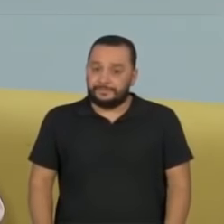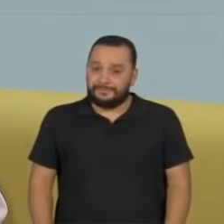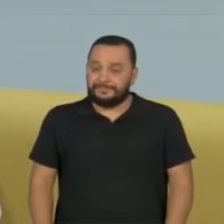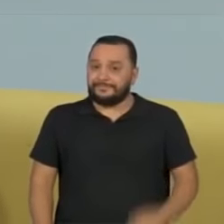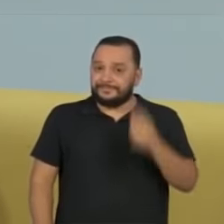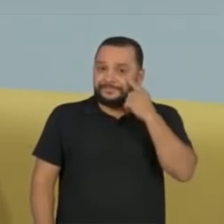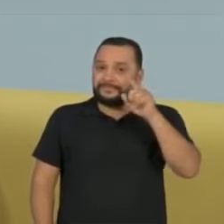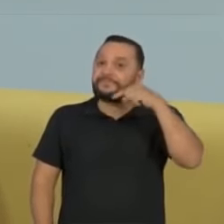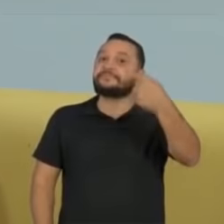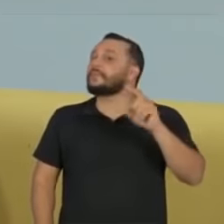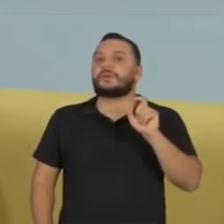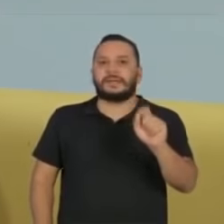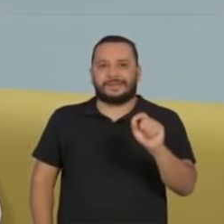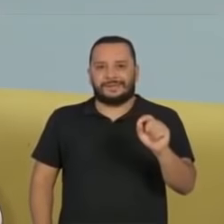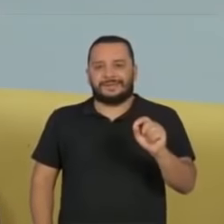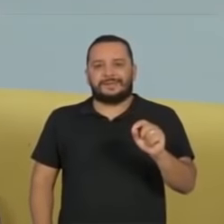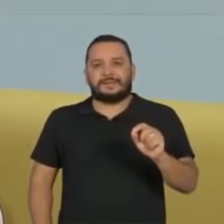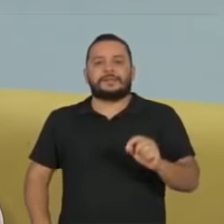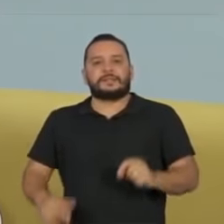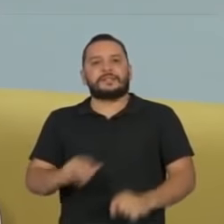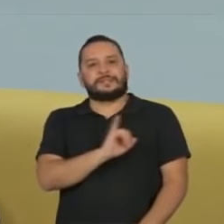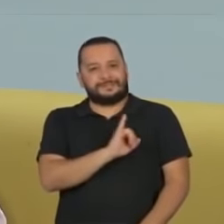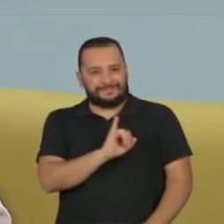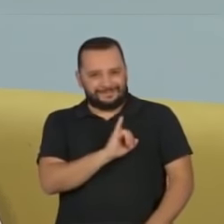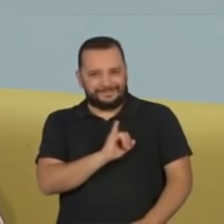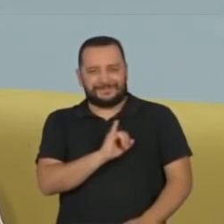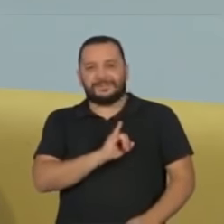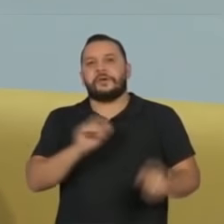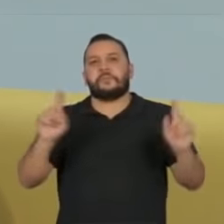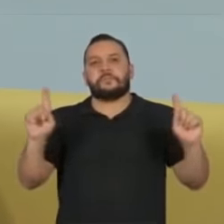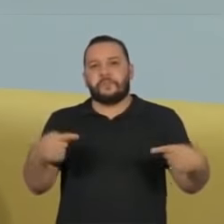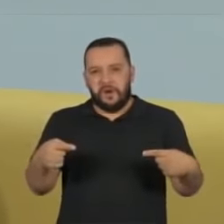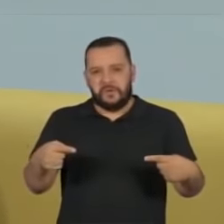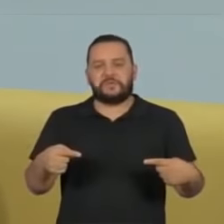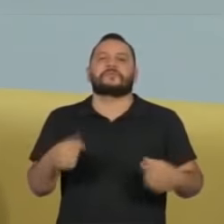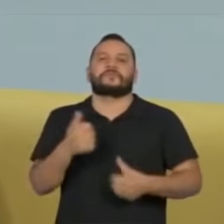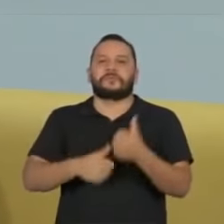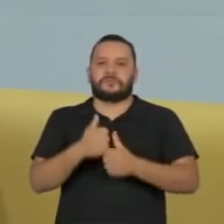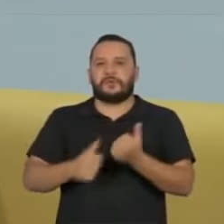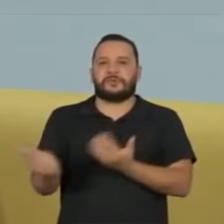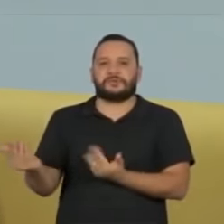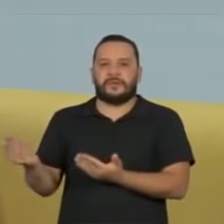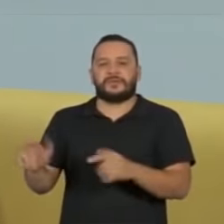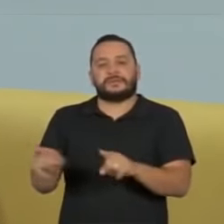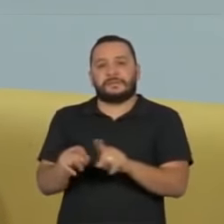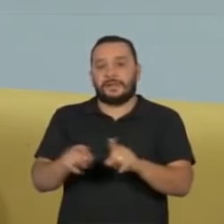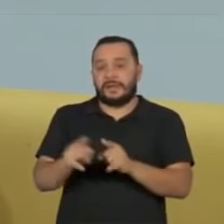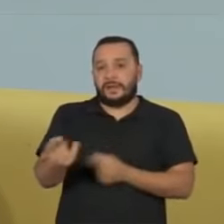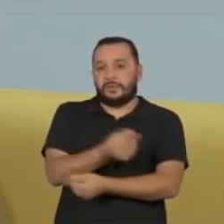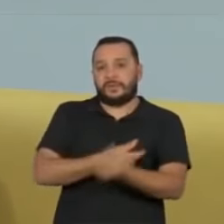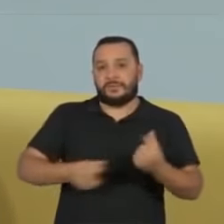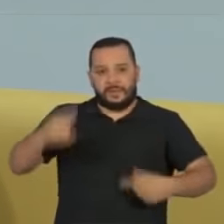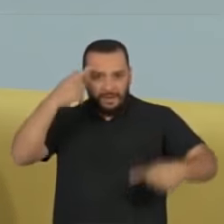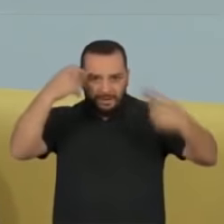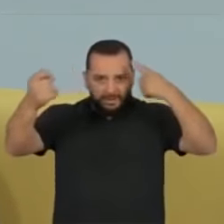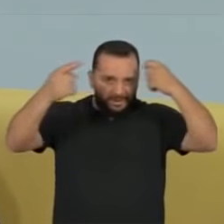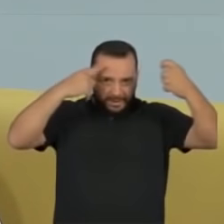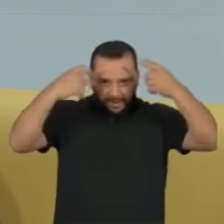daqui a pouco, aqui no JC1, Internacional é o primeiro finalista da Copinha. E economia criativa,